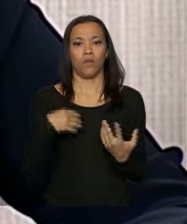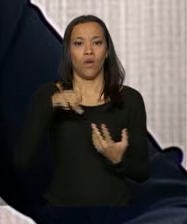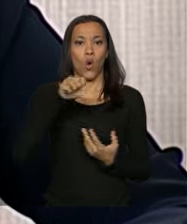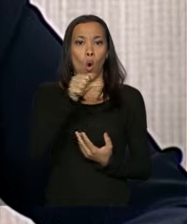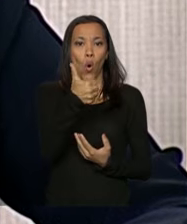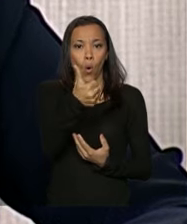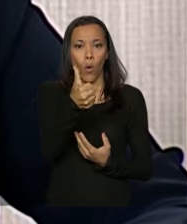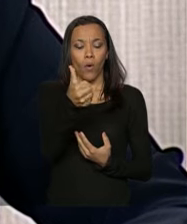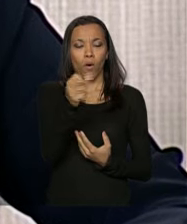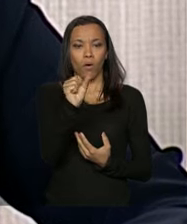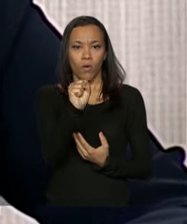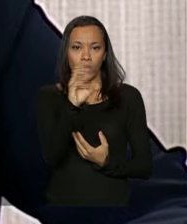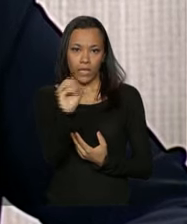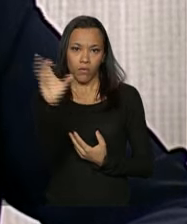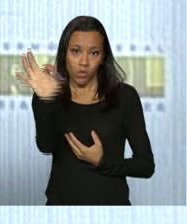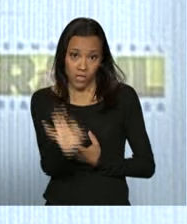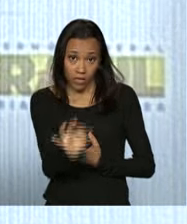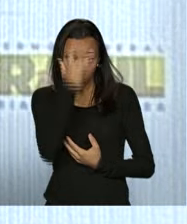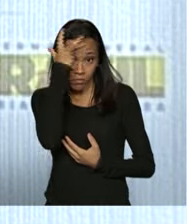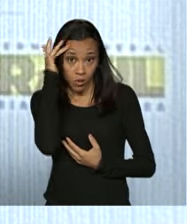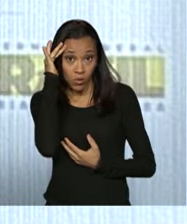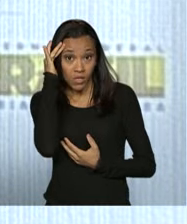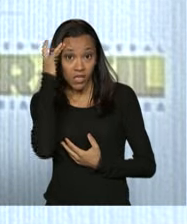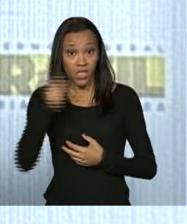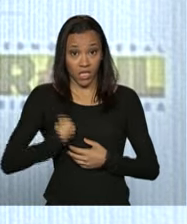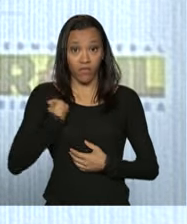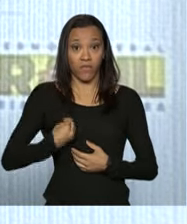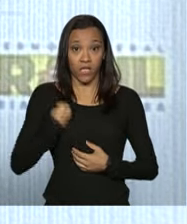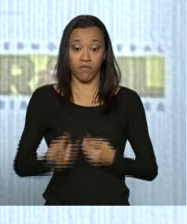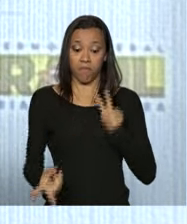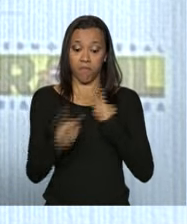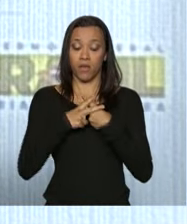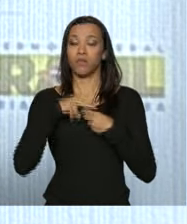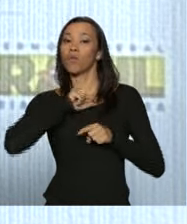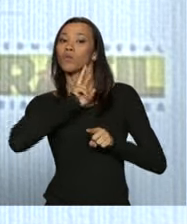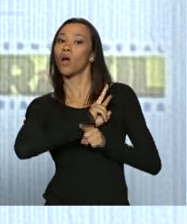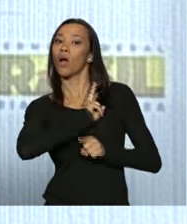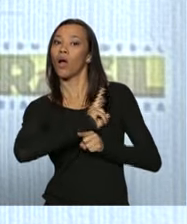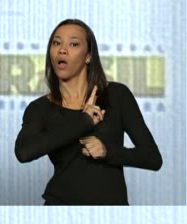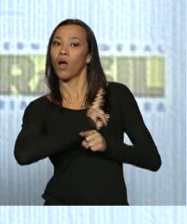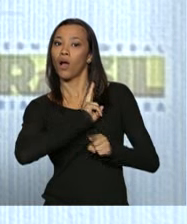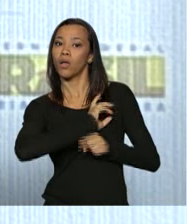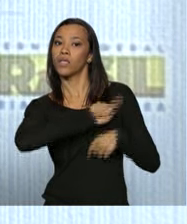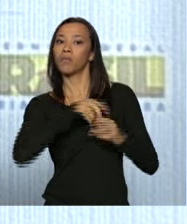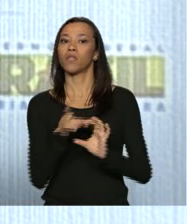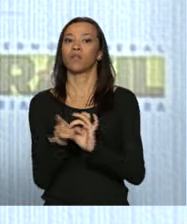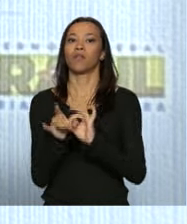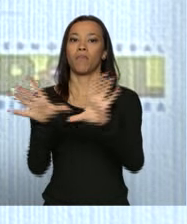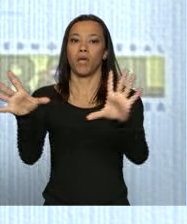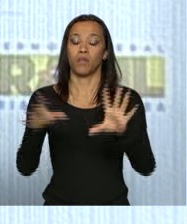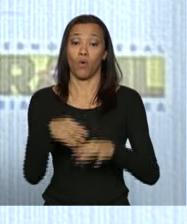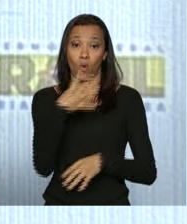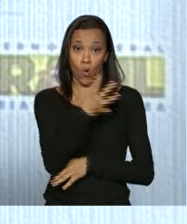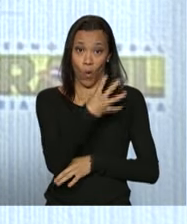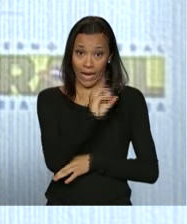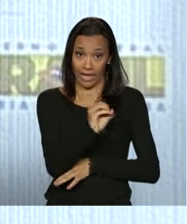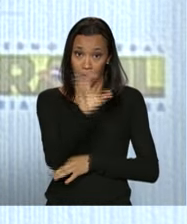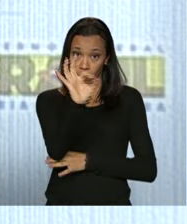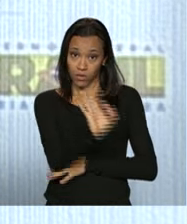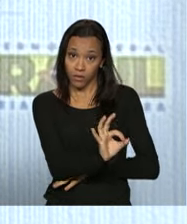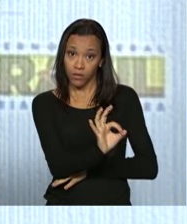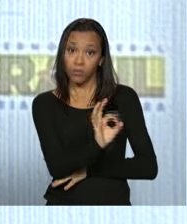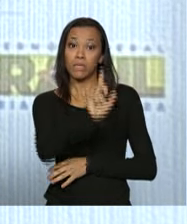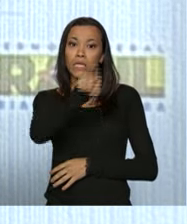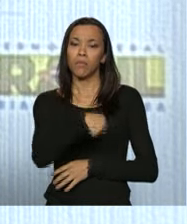dos nossos presos, eles estão em prisões provisórias. desses 40% ao